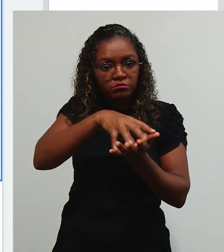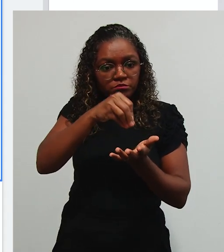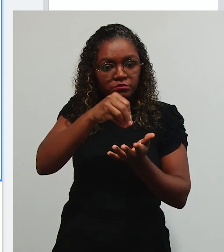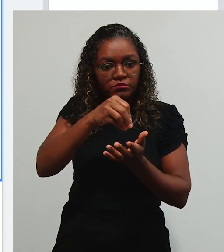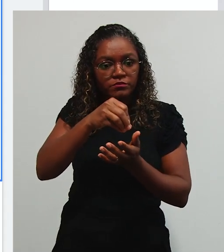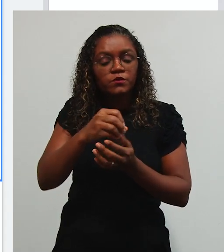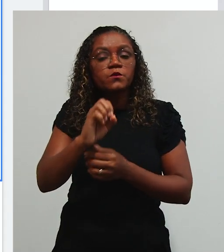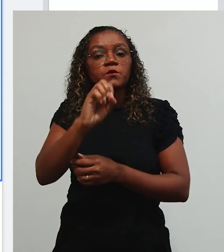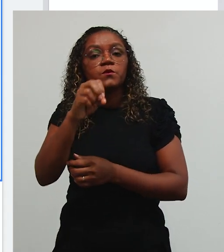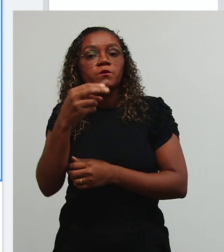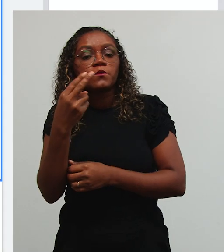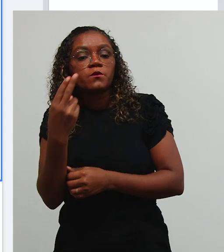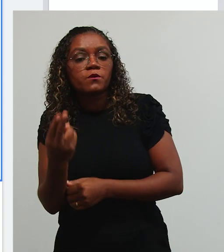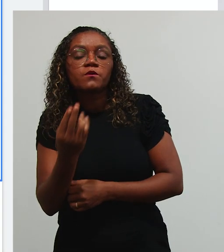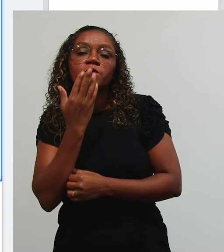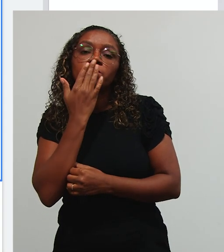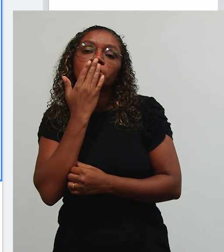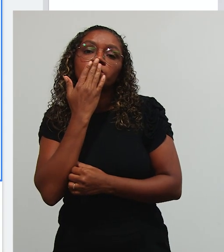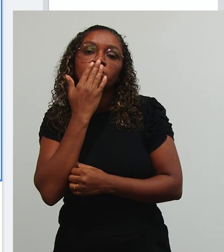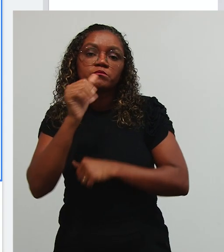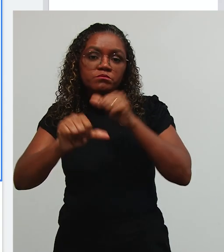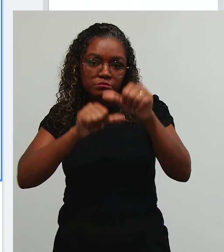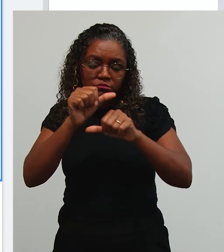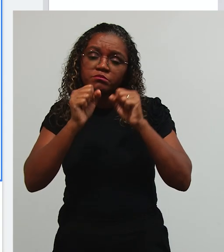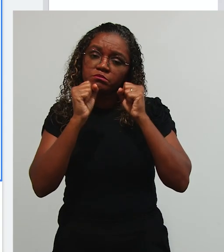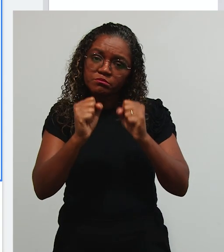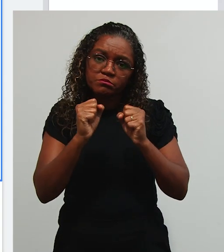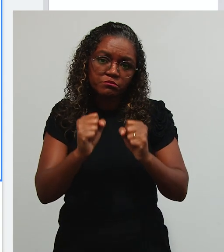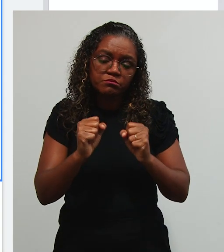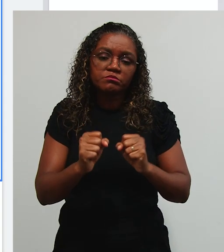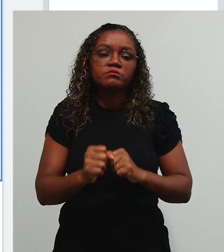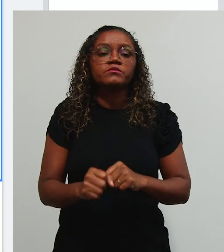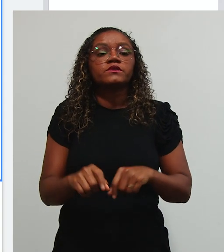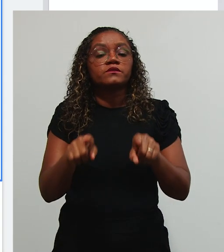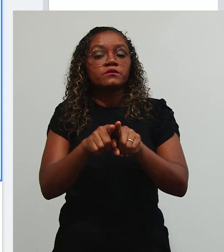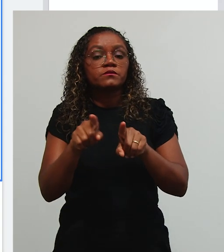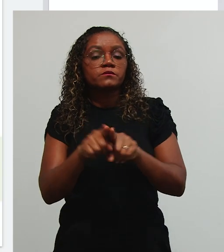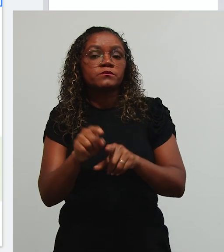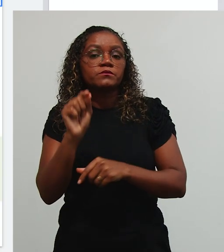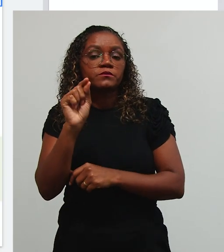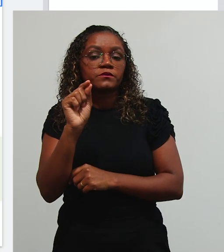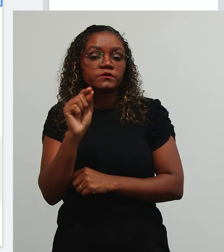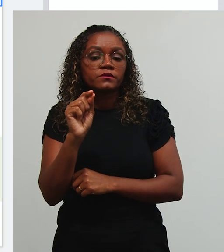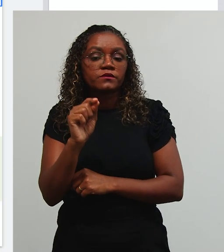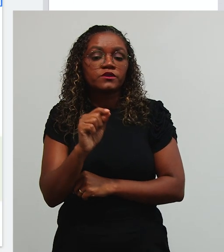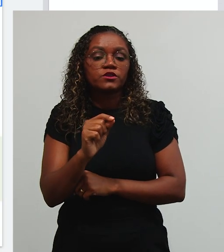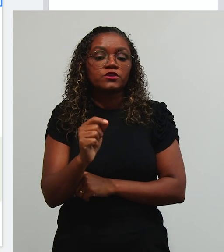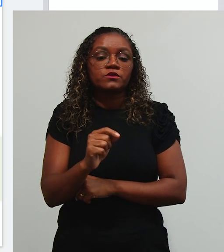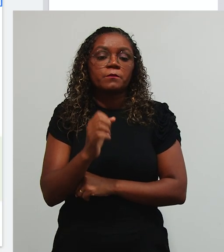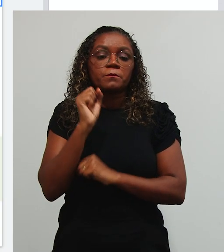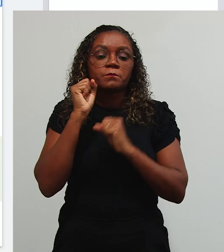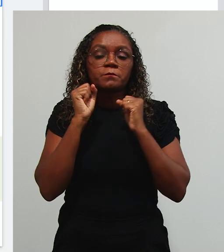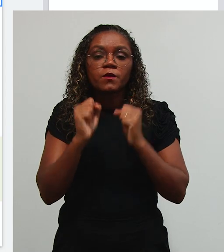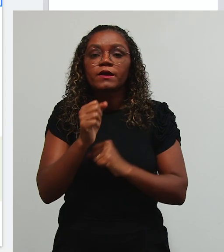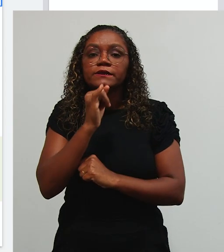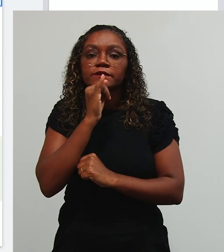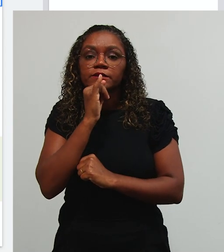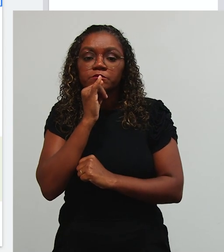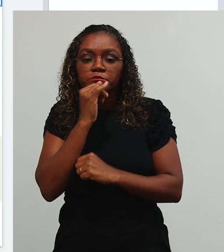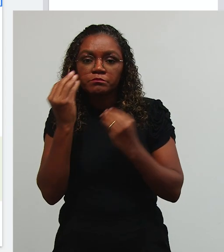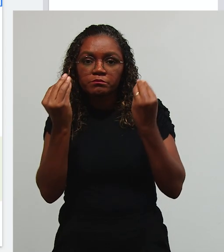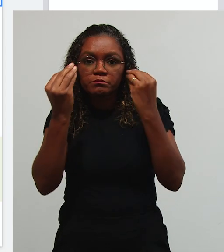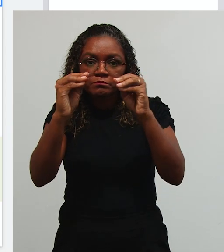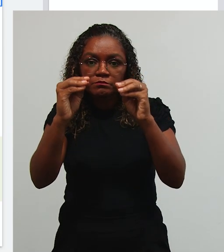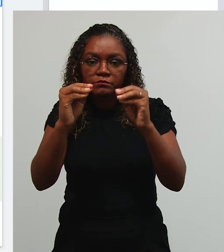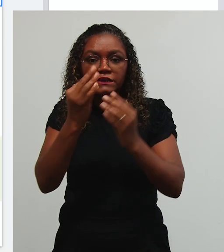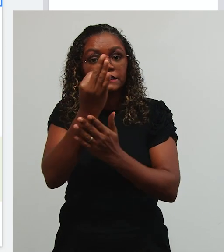ou você ainda pode o quê? Mudar as cores, certo? Nesse caso, nós vamos excluir essa seção que a gente não quer. A gente vai incluir o quê? Uma seção